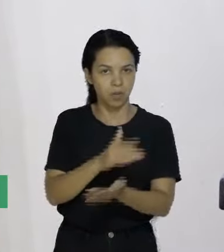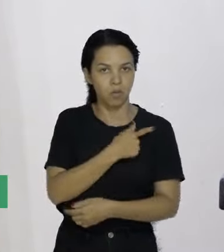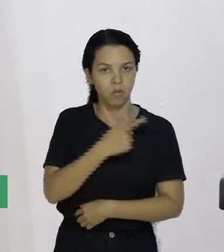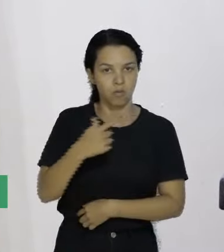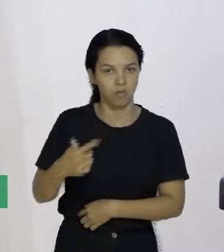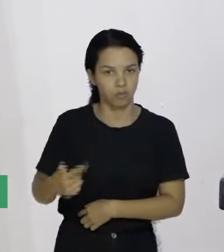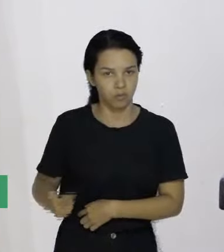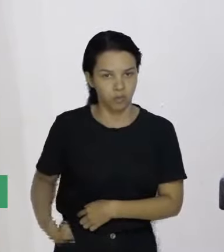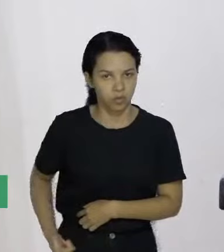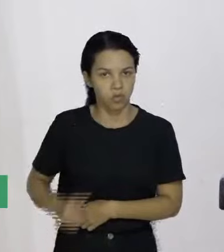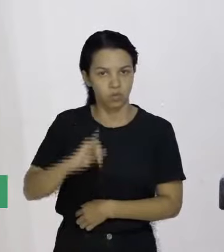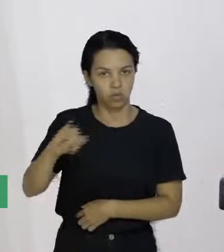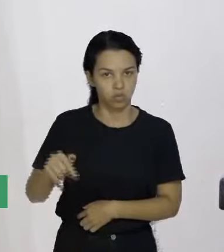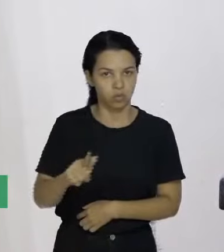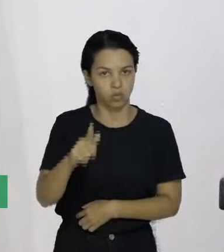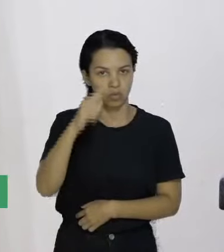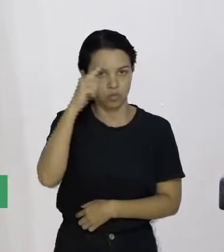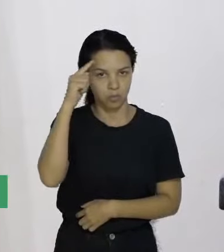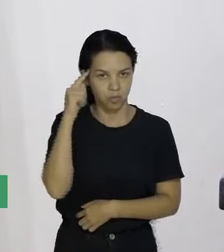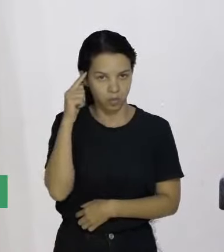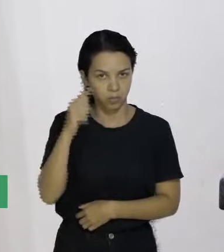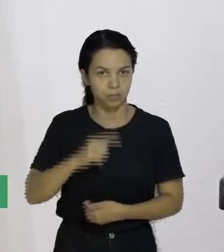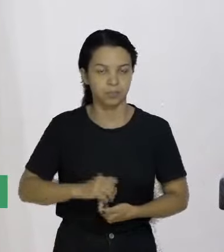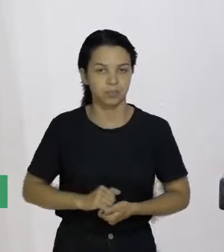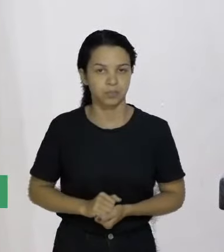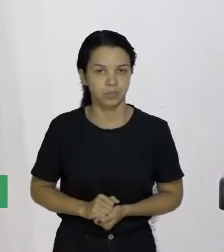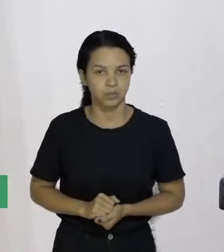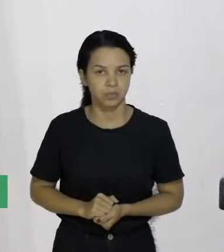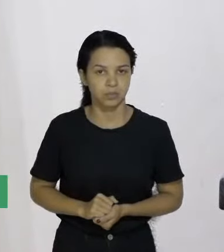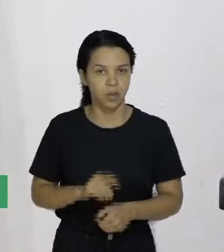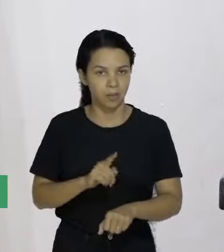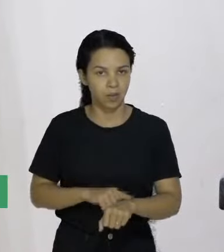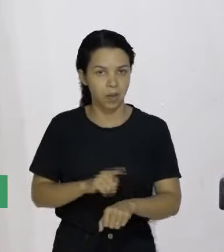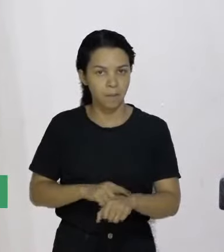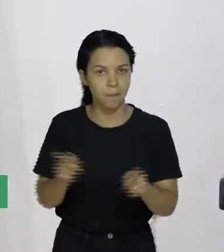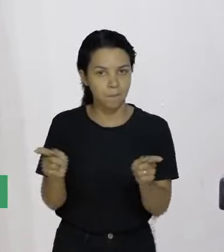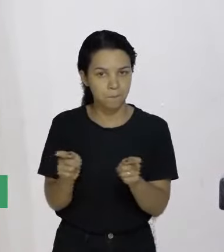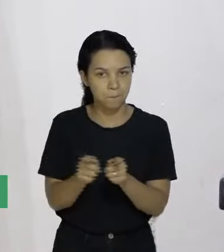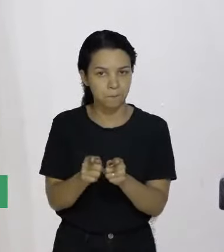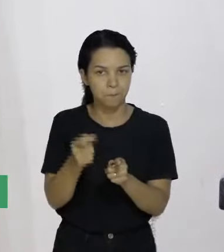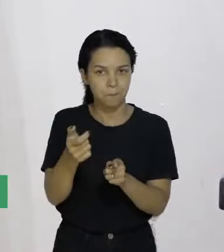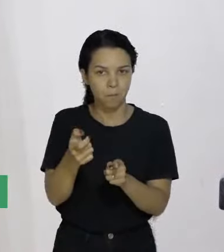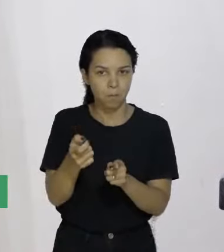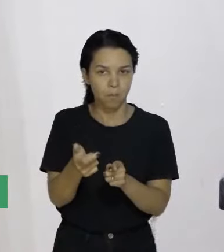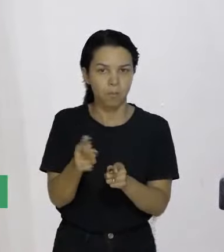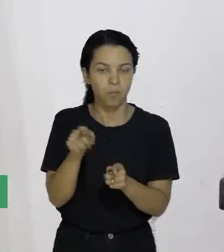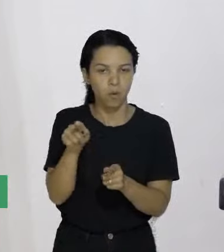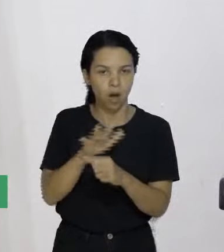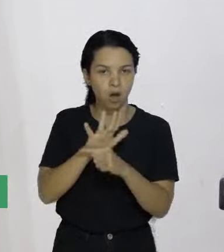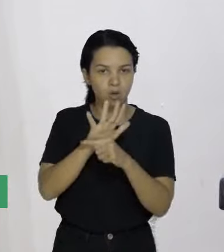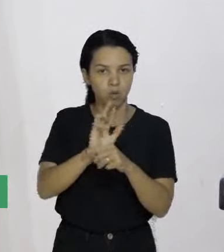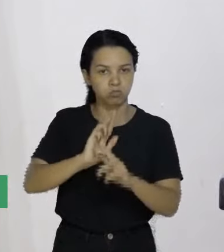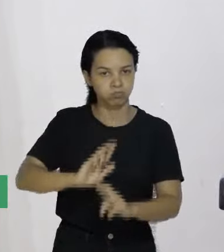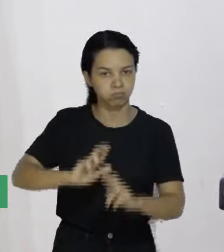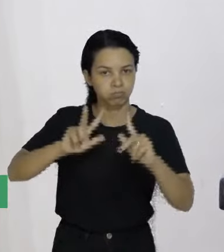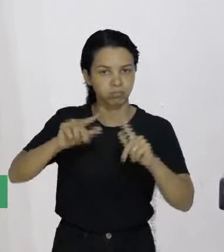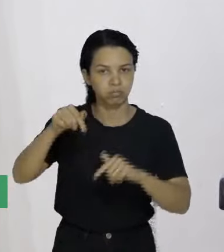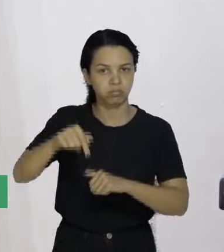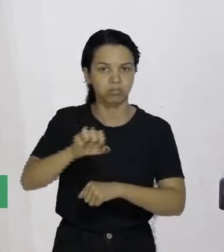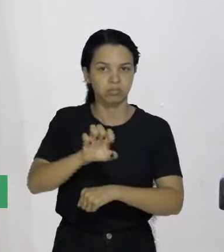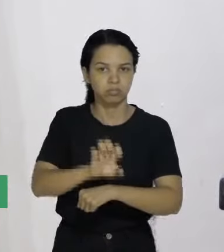ao Governador Jorginho Melo que tão pouco tempo vem fazendo a diferença em Santa